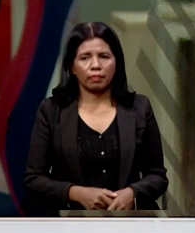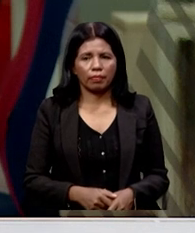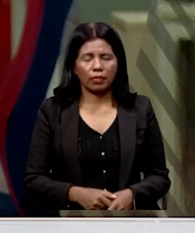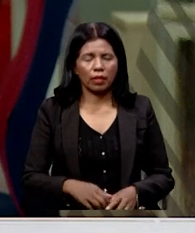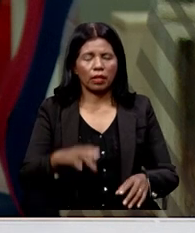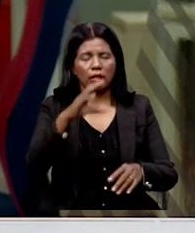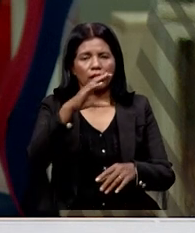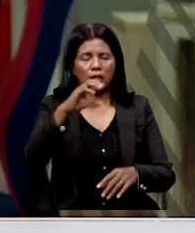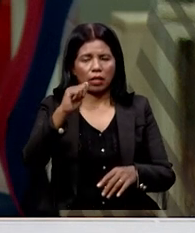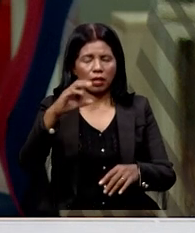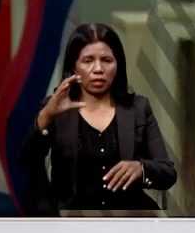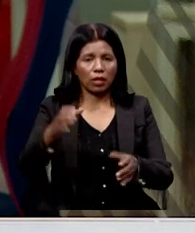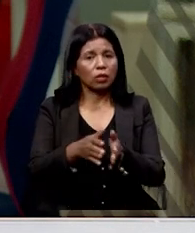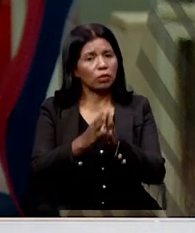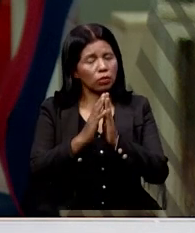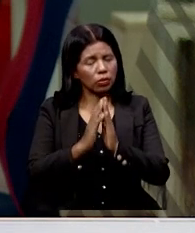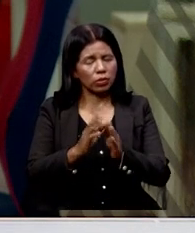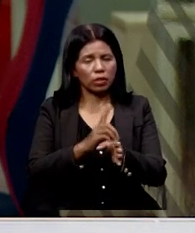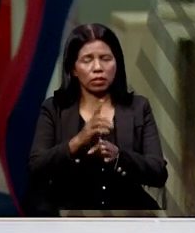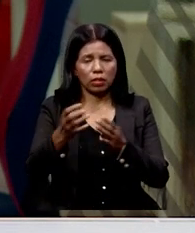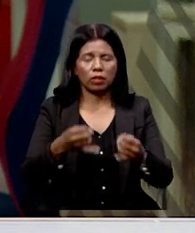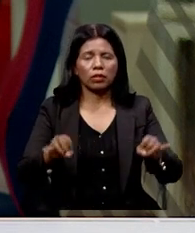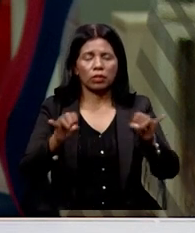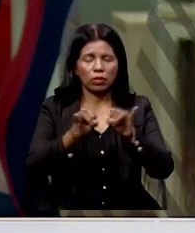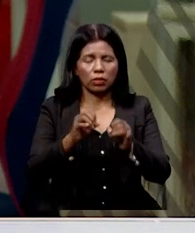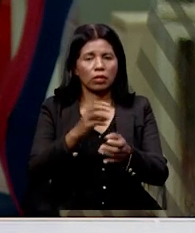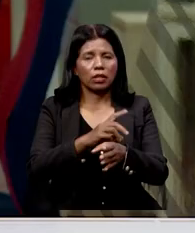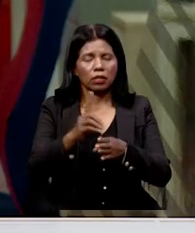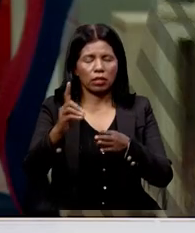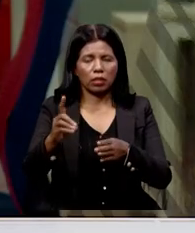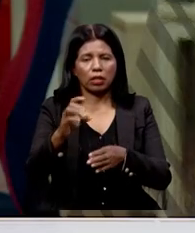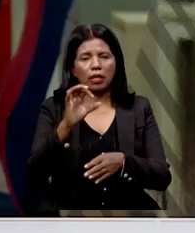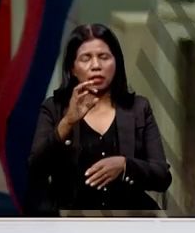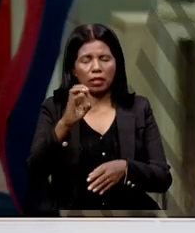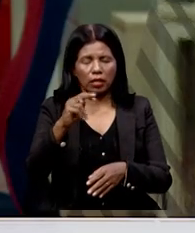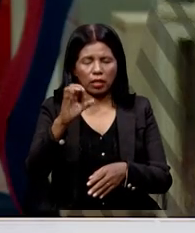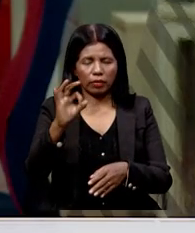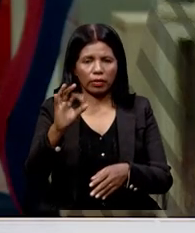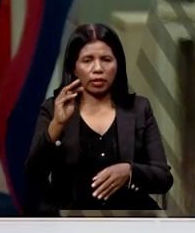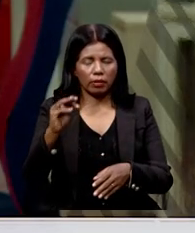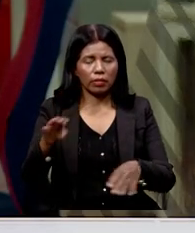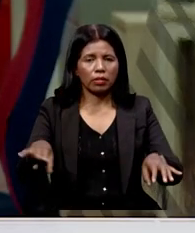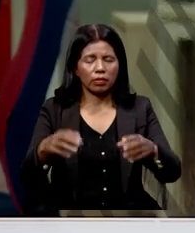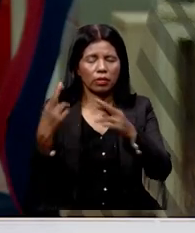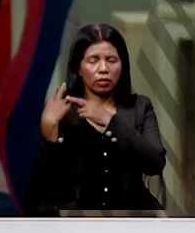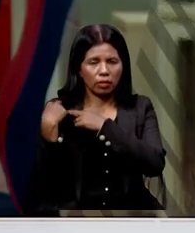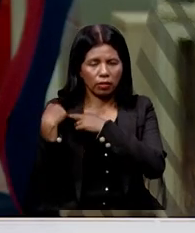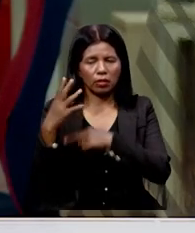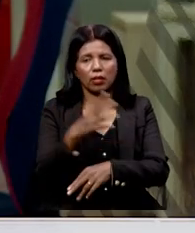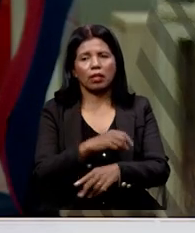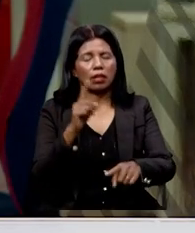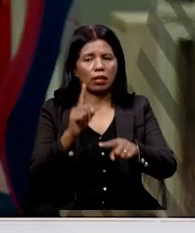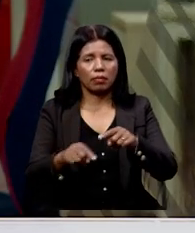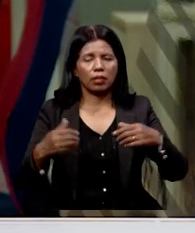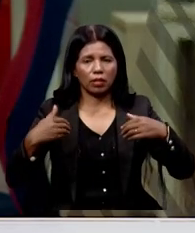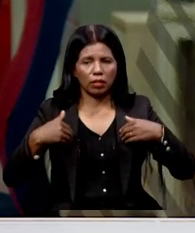Comissão Anticorrupção, Russo Dirigente, Instituto Nacional Farmácia no Produto Médico, Ato Serviço ou Responsabilidade, Urila